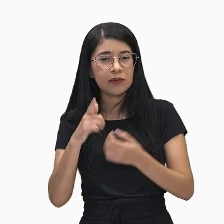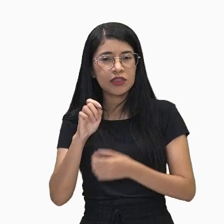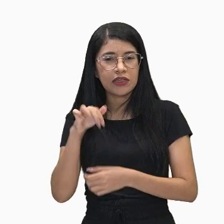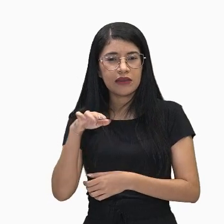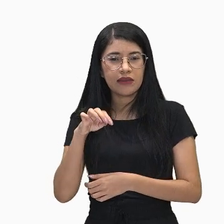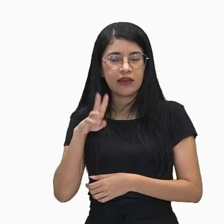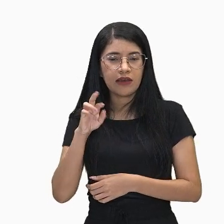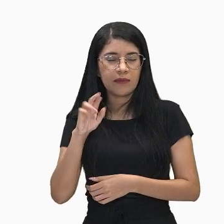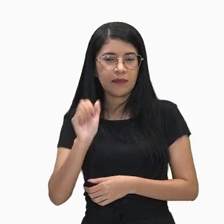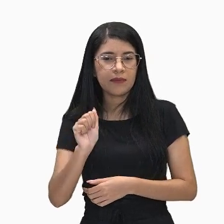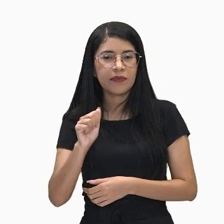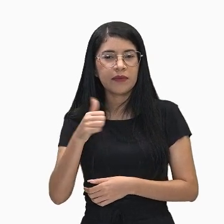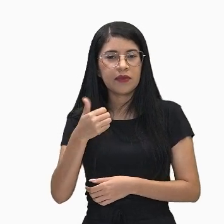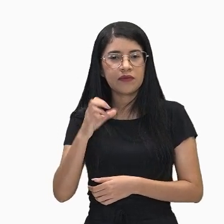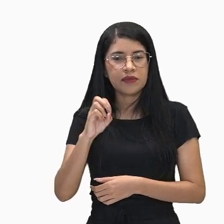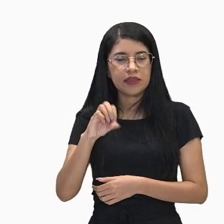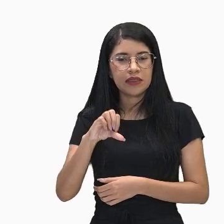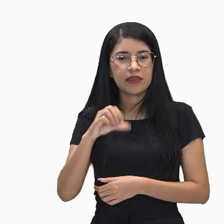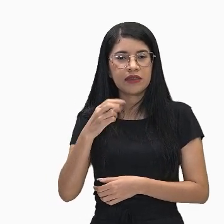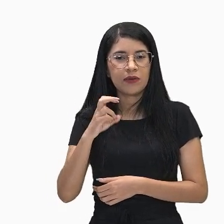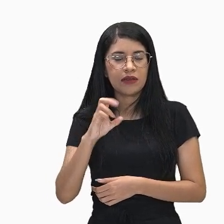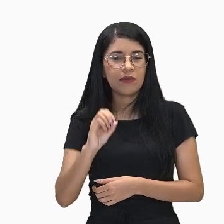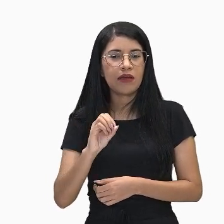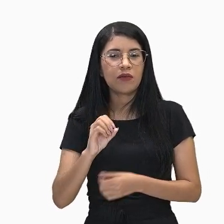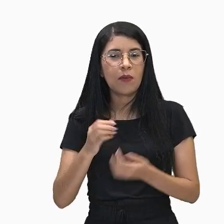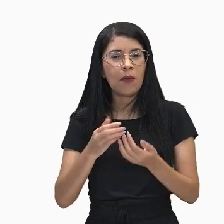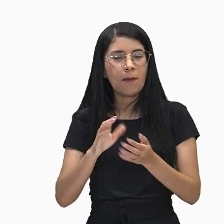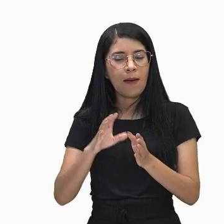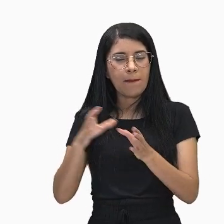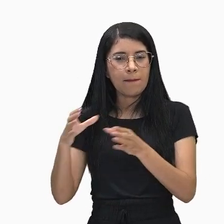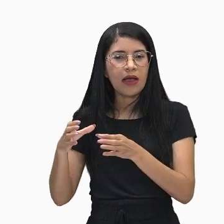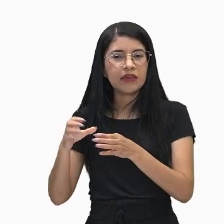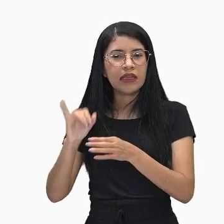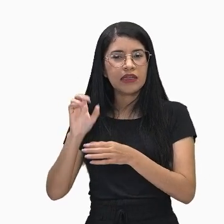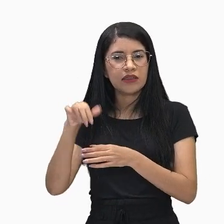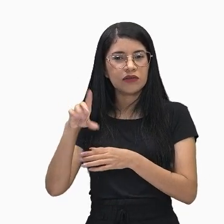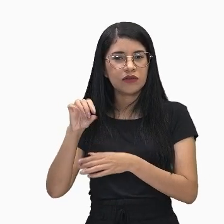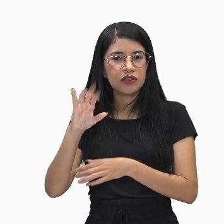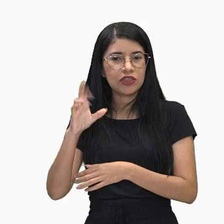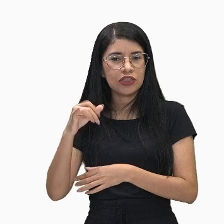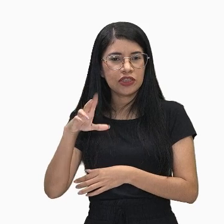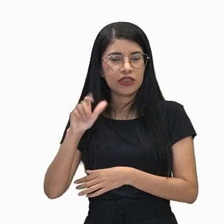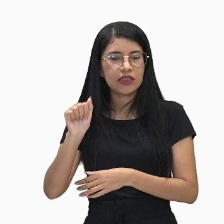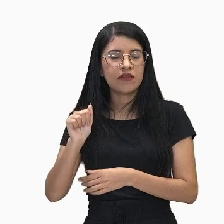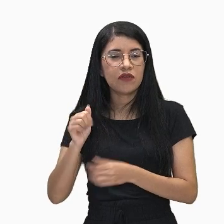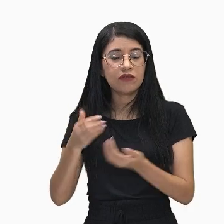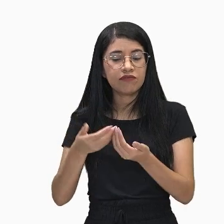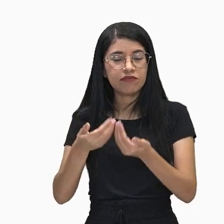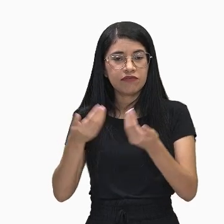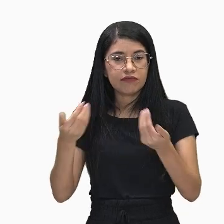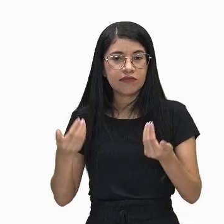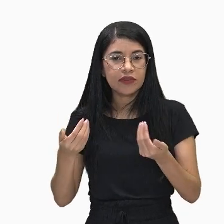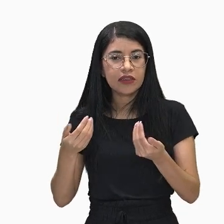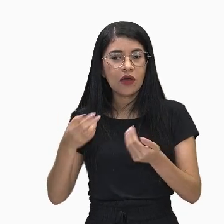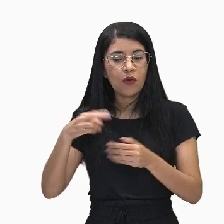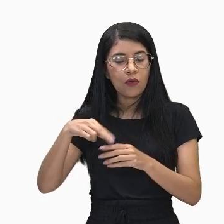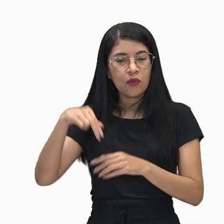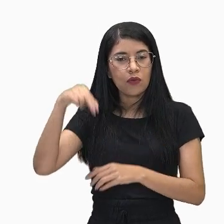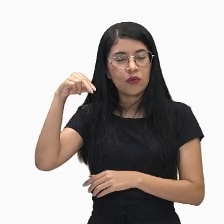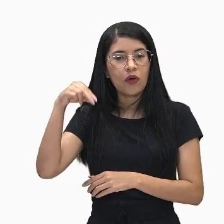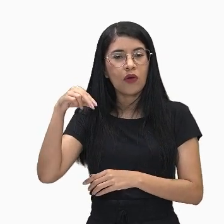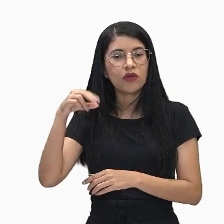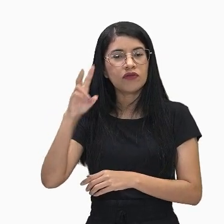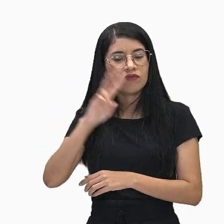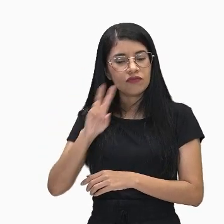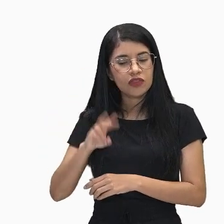54, parte da Indochina, ex-colônia francesa, foi dividida em dois países, o Vietnã do Norte,